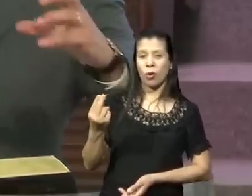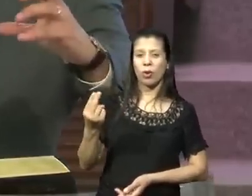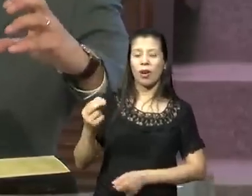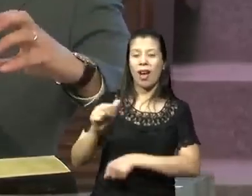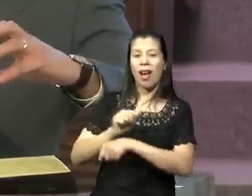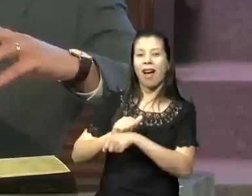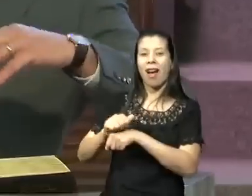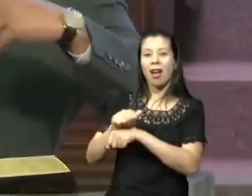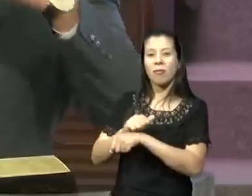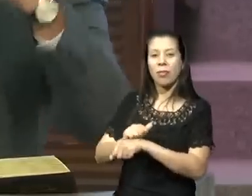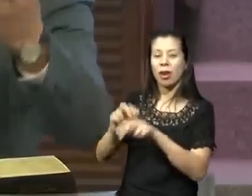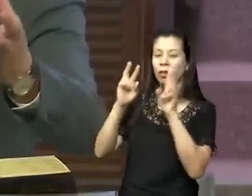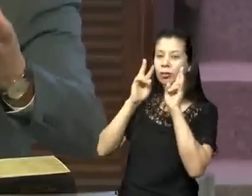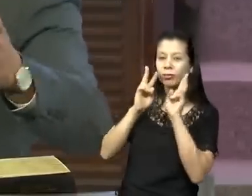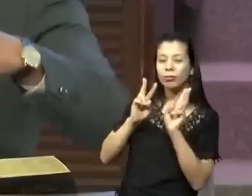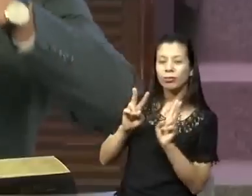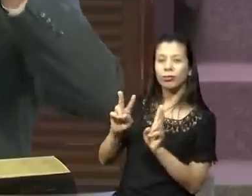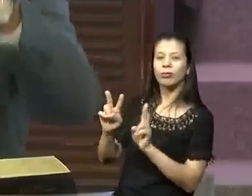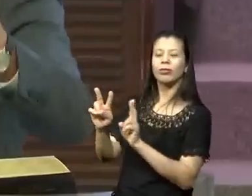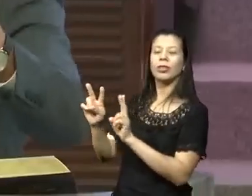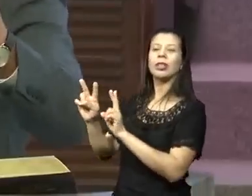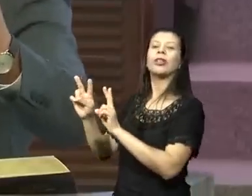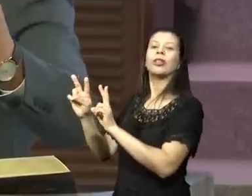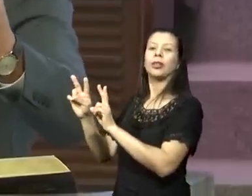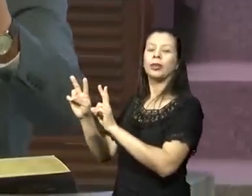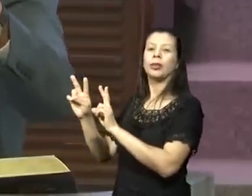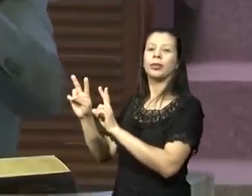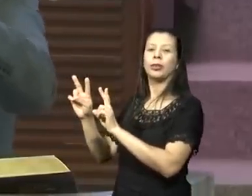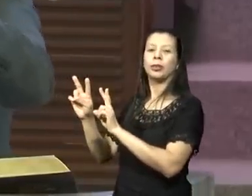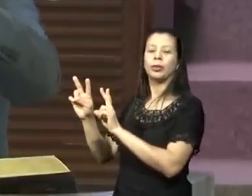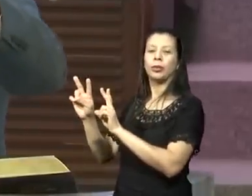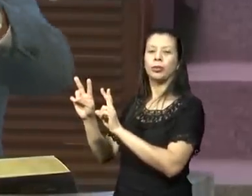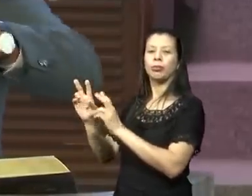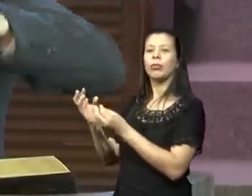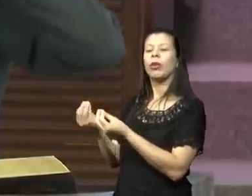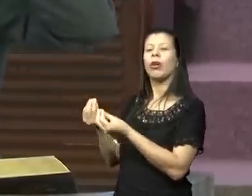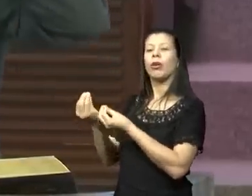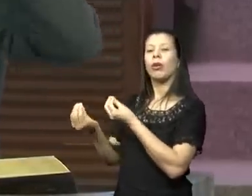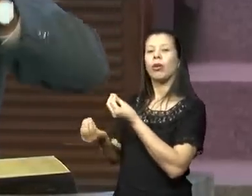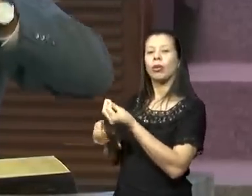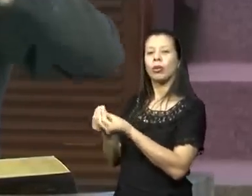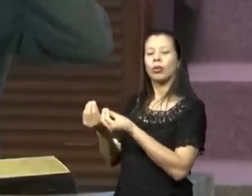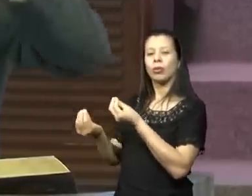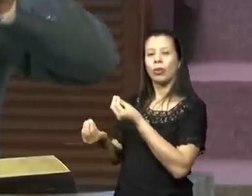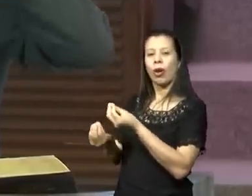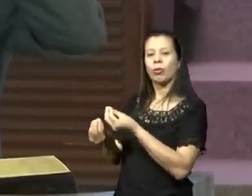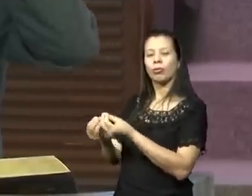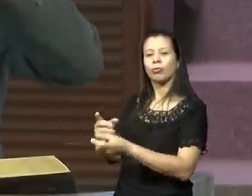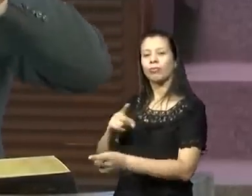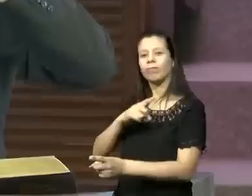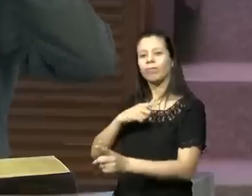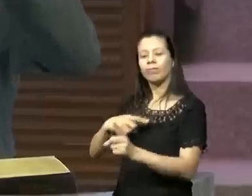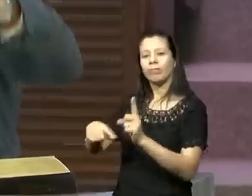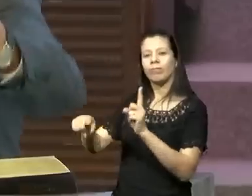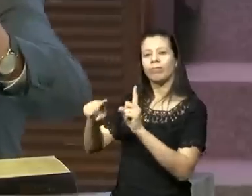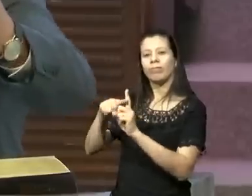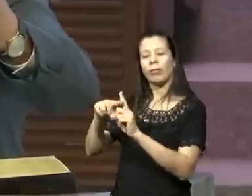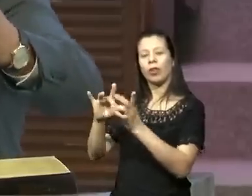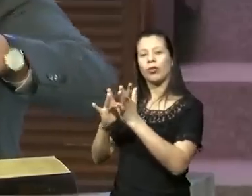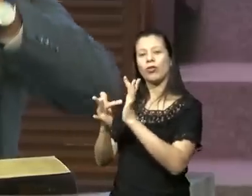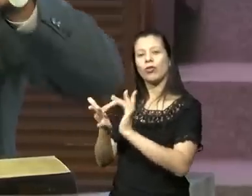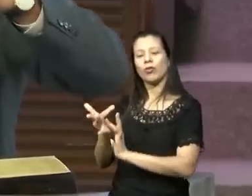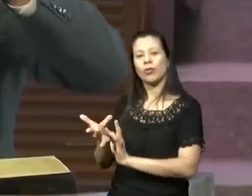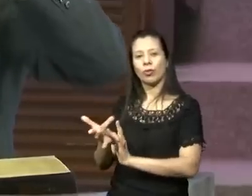Jeová jireh não é apenas Deus proverá Deus verá mas também pode ser traduzido Deus te deixar se deixará ver